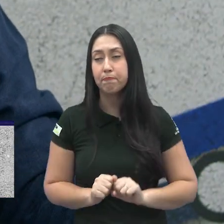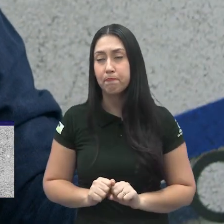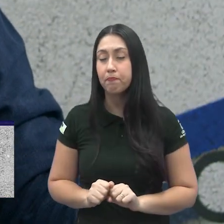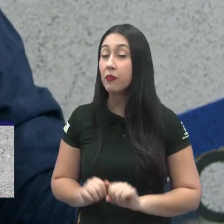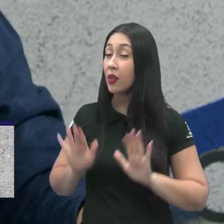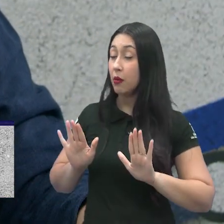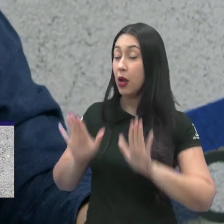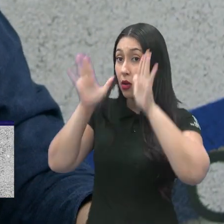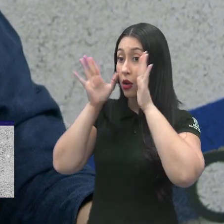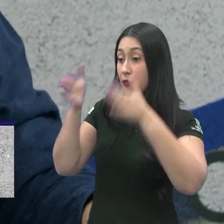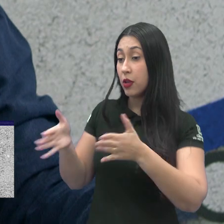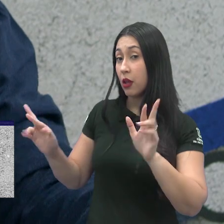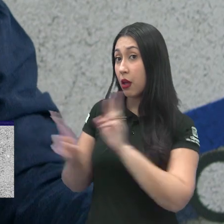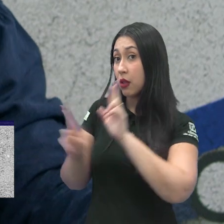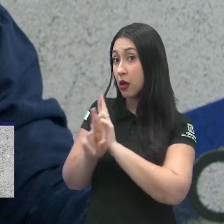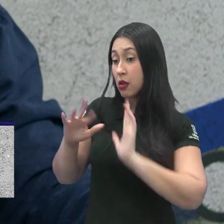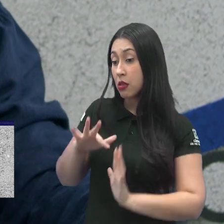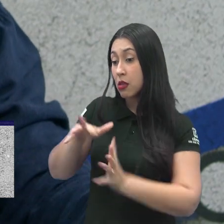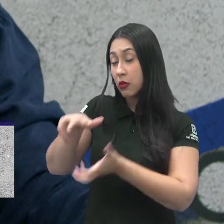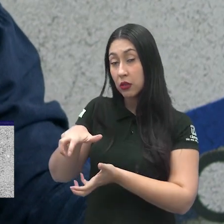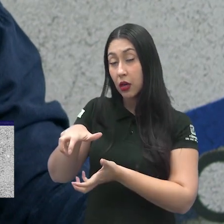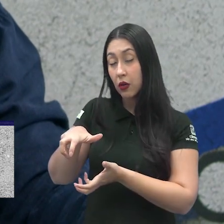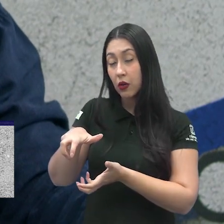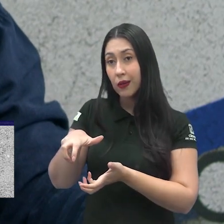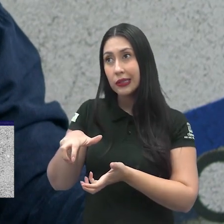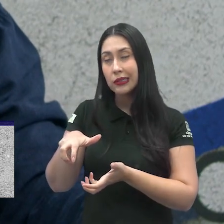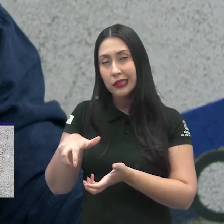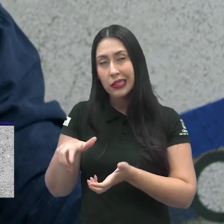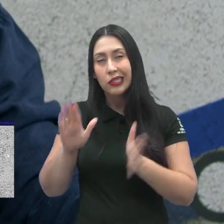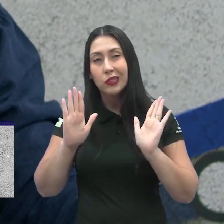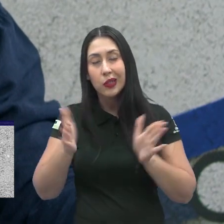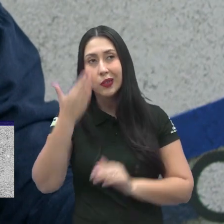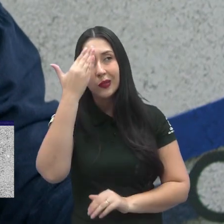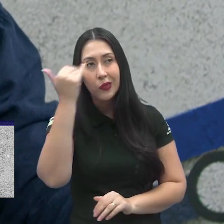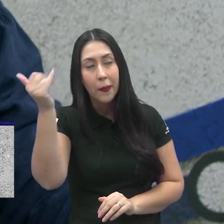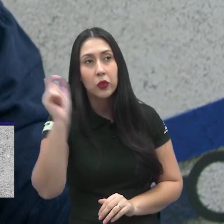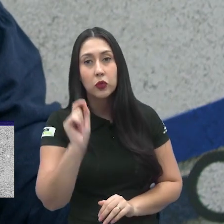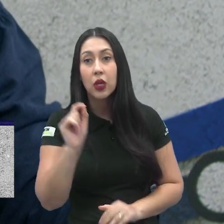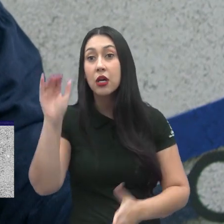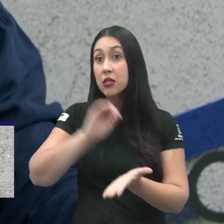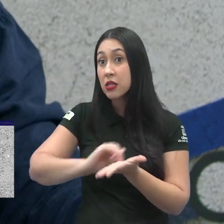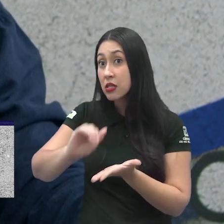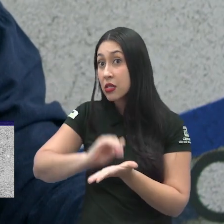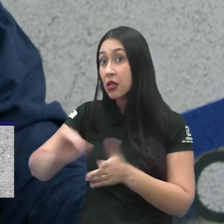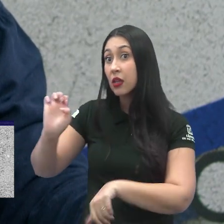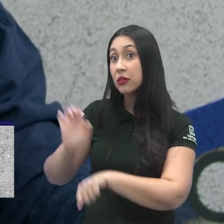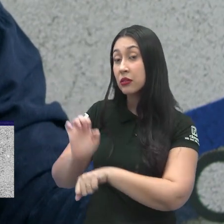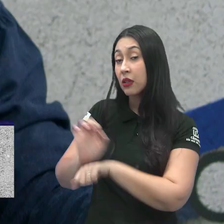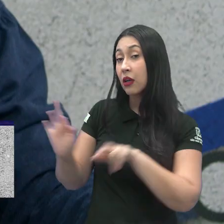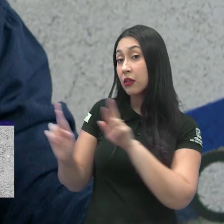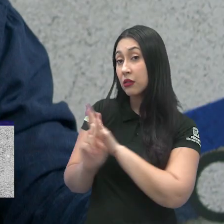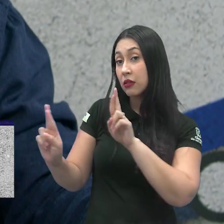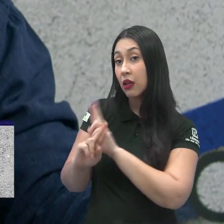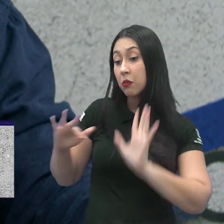mais específico para relações internacionais, um movimento que ficou muito comum na carreira pública, por exemplo, é o das secretarias estaduais